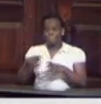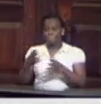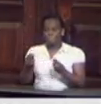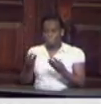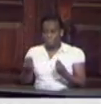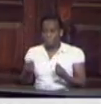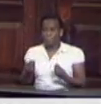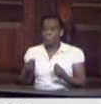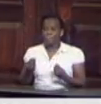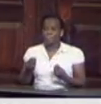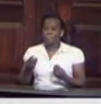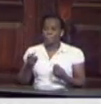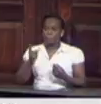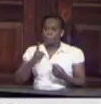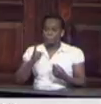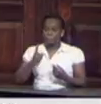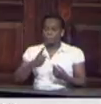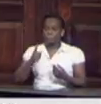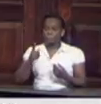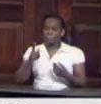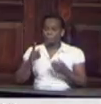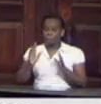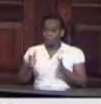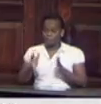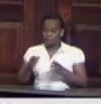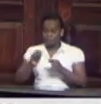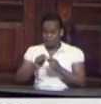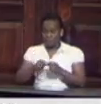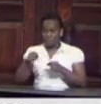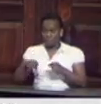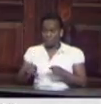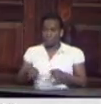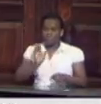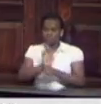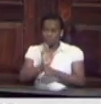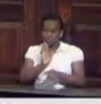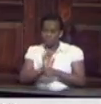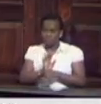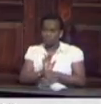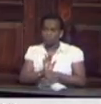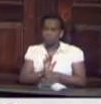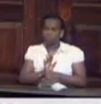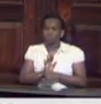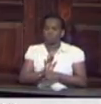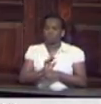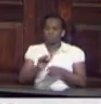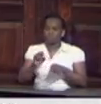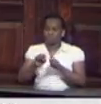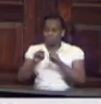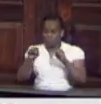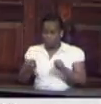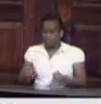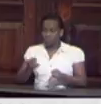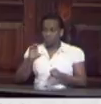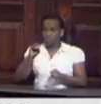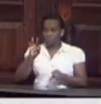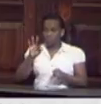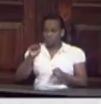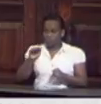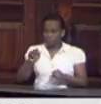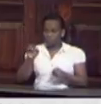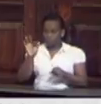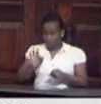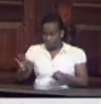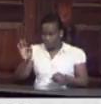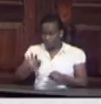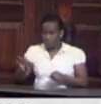vezes você, como já aqui o fiz, defender o sistema de cotas na